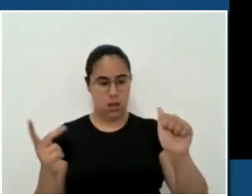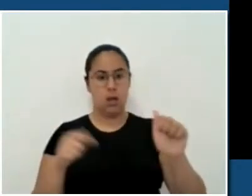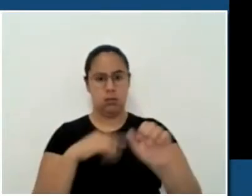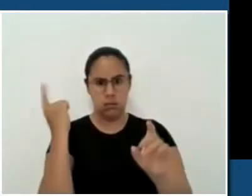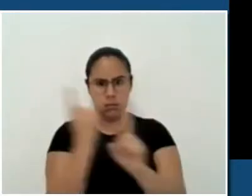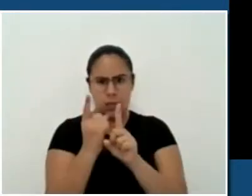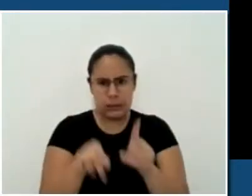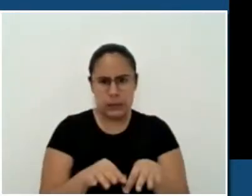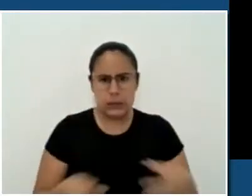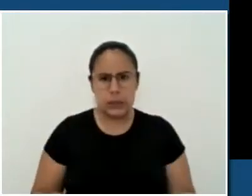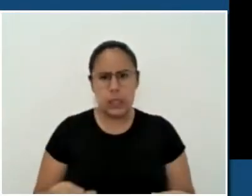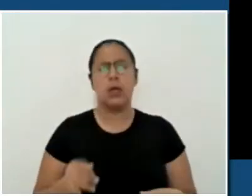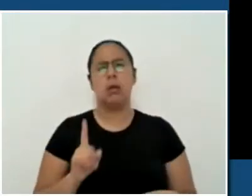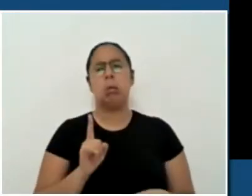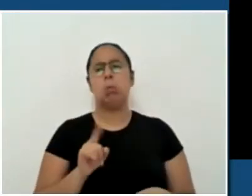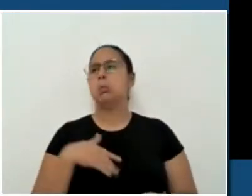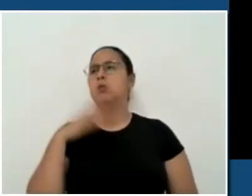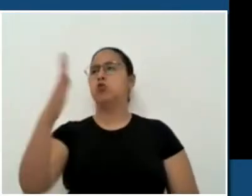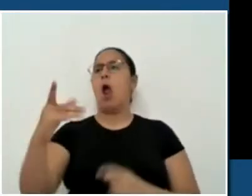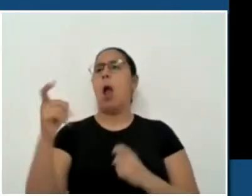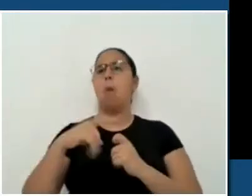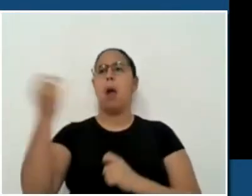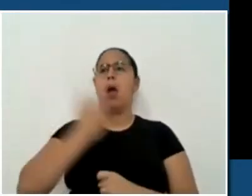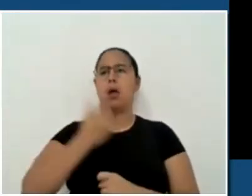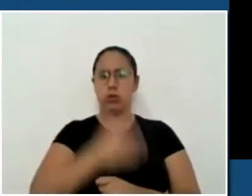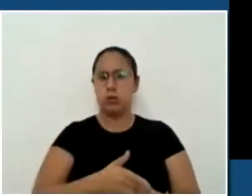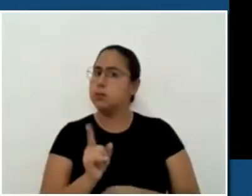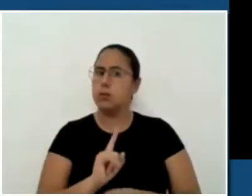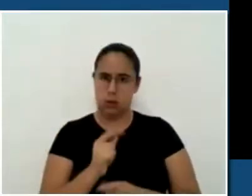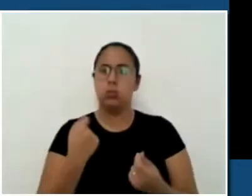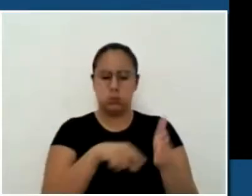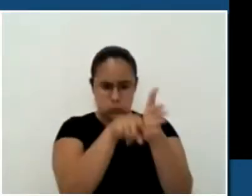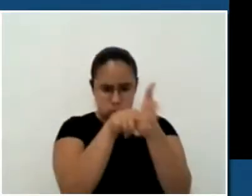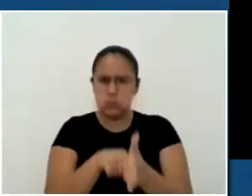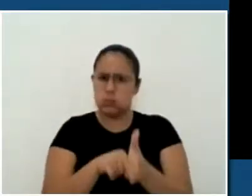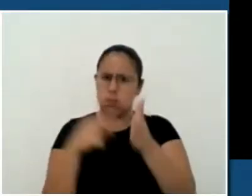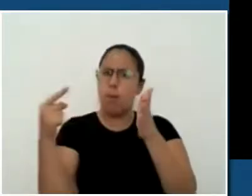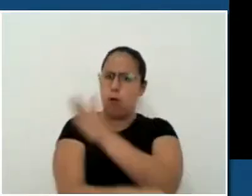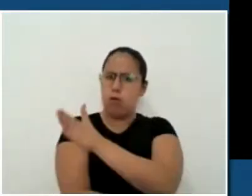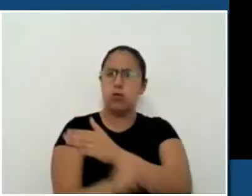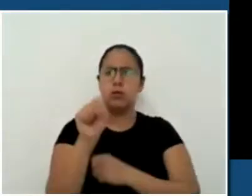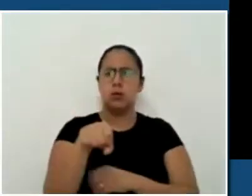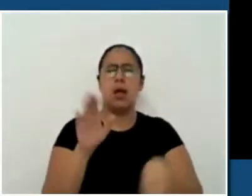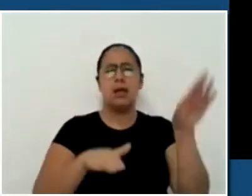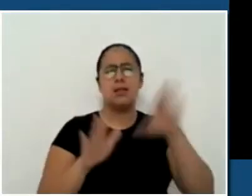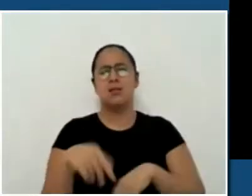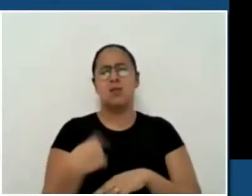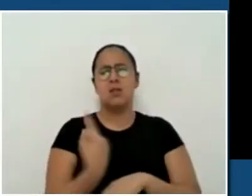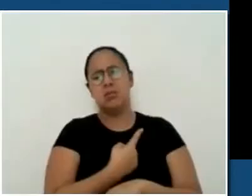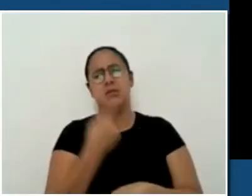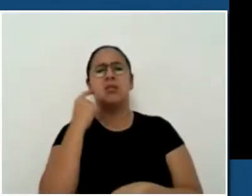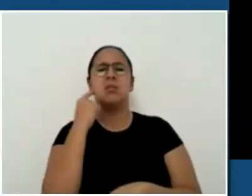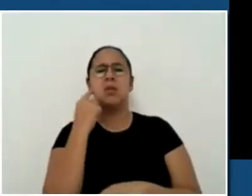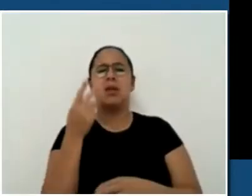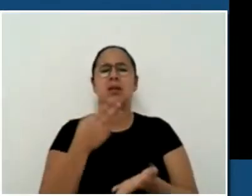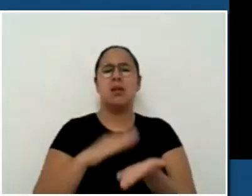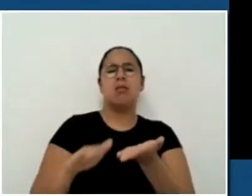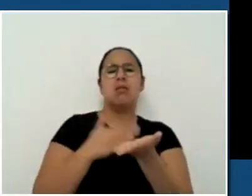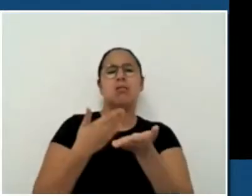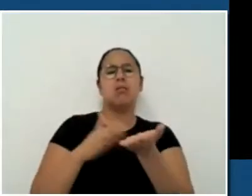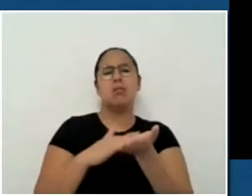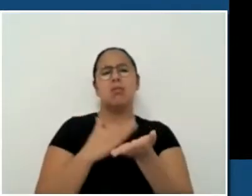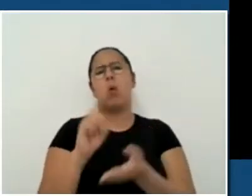avaliação clínica. Às vezes, por esses screenings que a gente usa, como o MChat, o próprio CAST que eu apresentei para